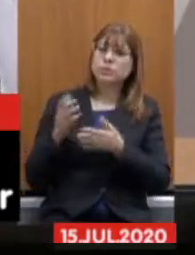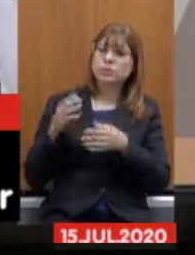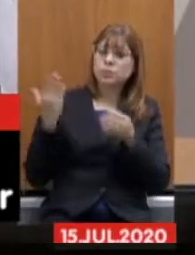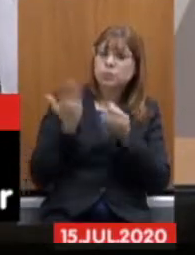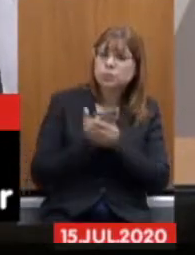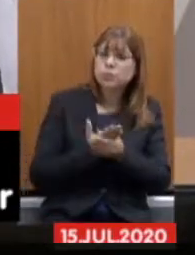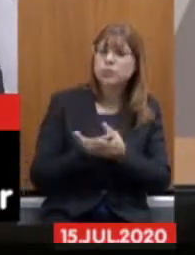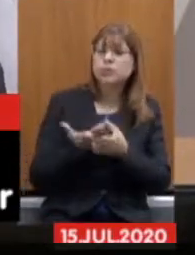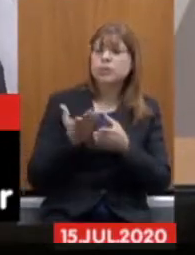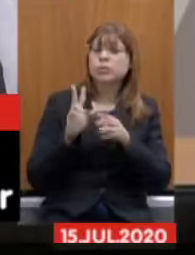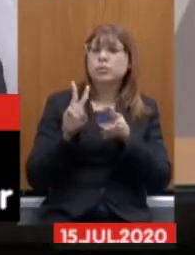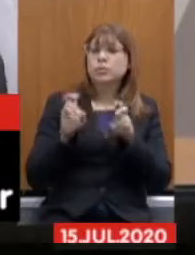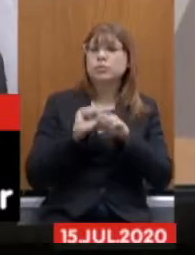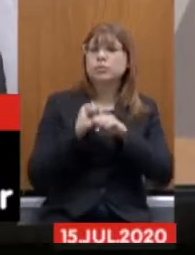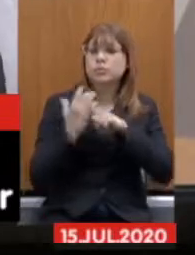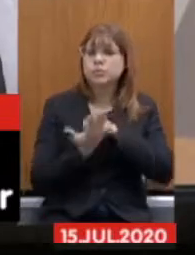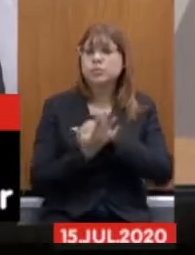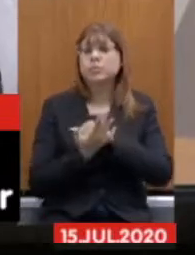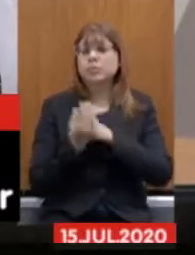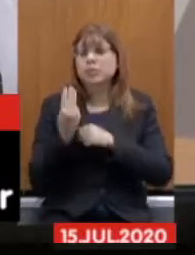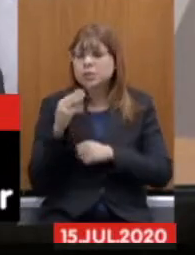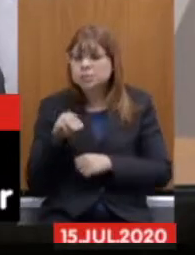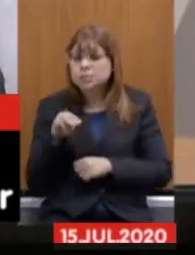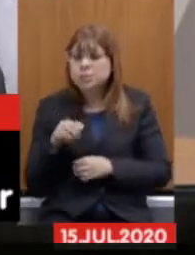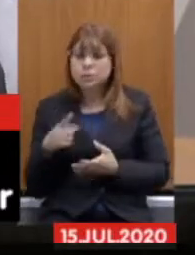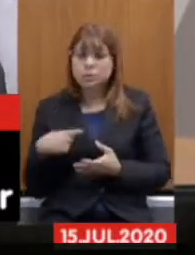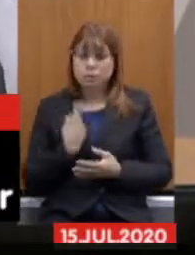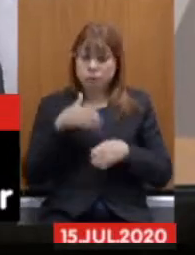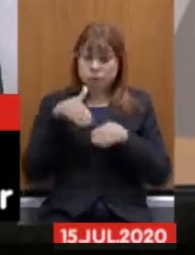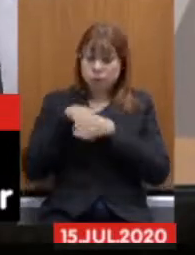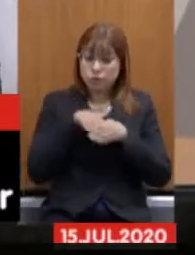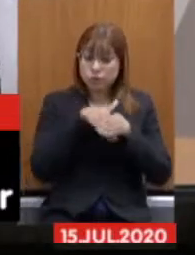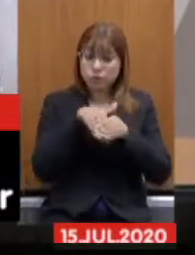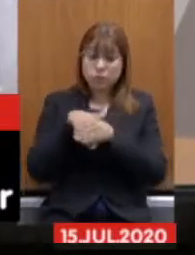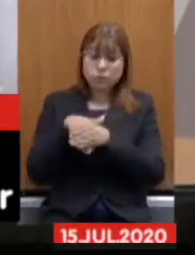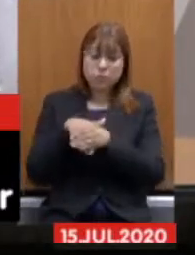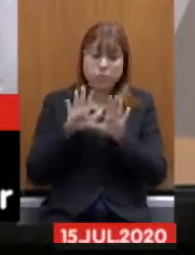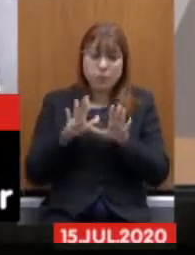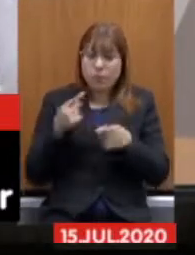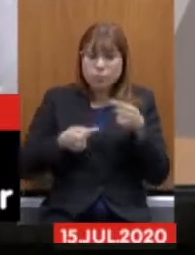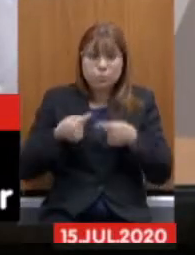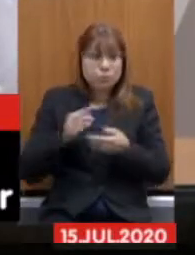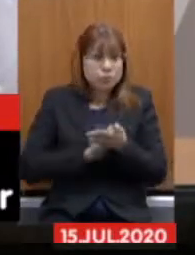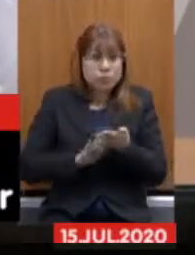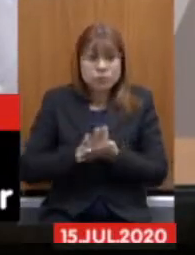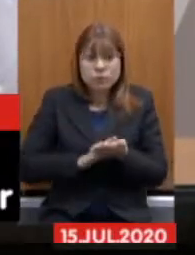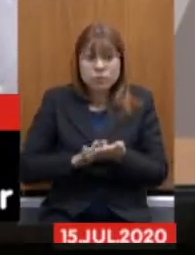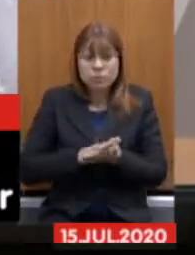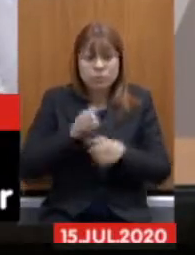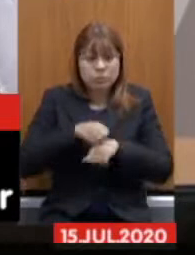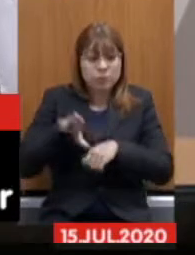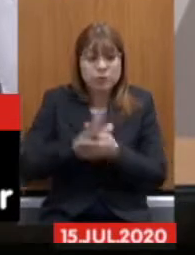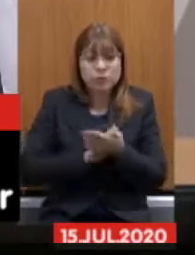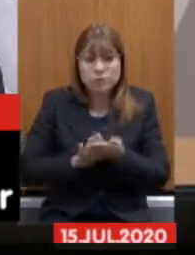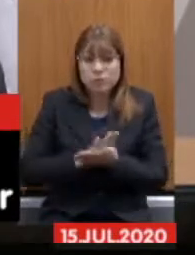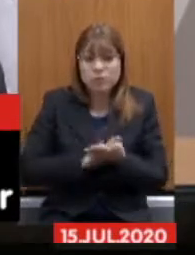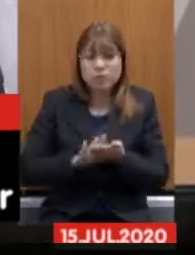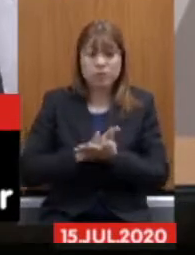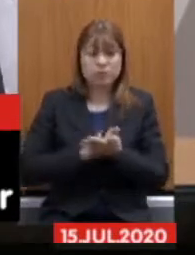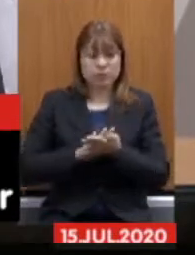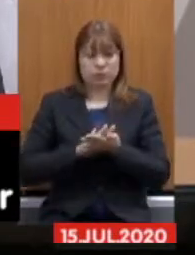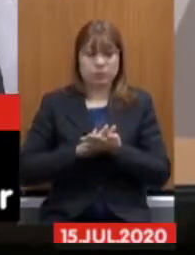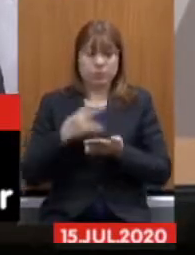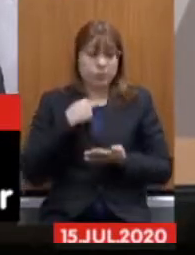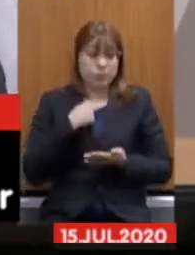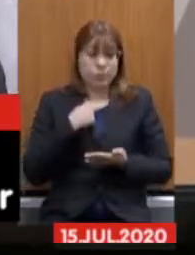pelo menos por três minutos estamos voltando sem poder discutir sem poder encaminhar sem poder